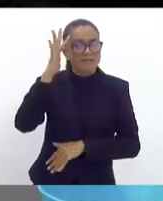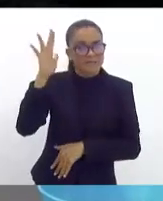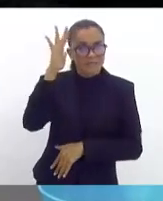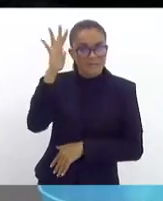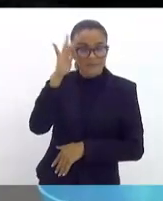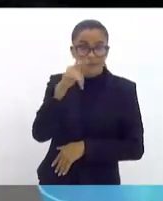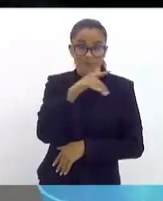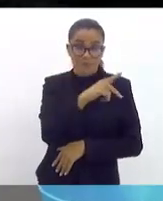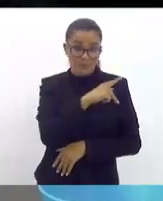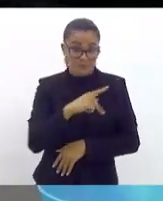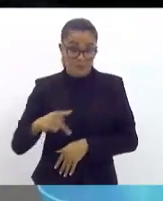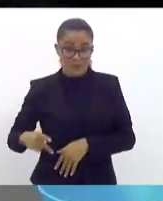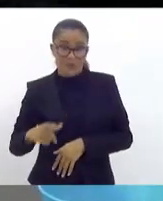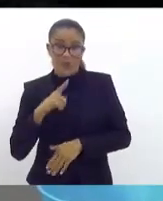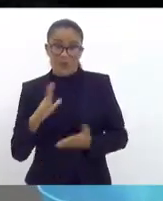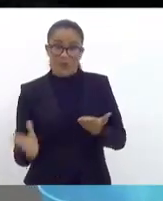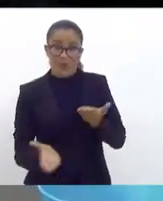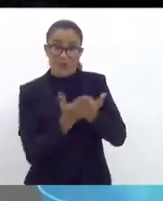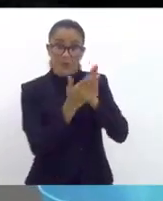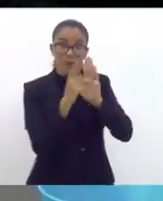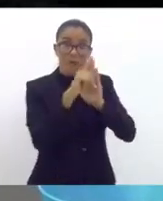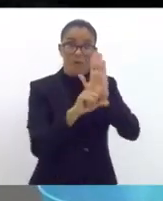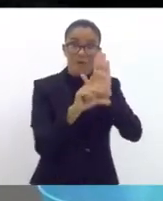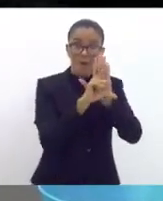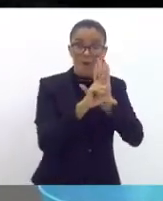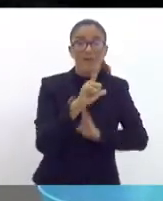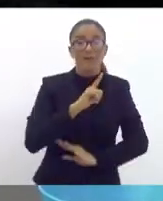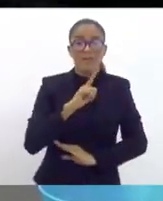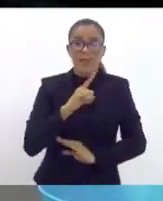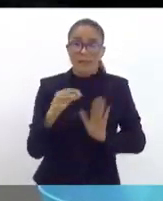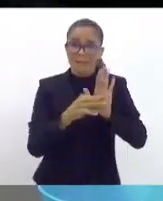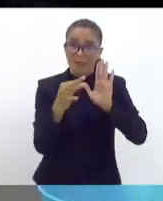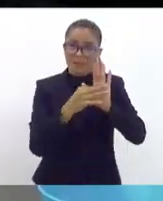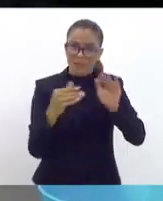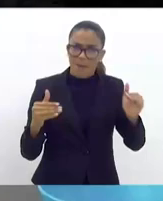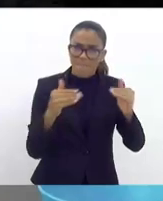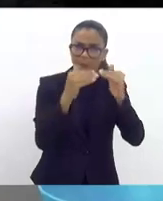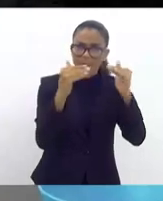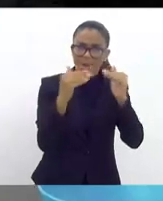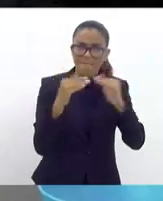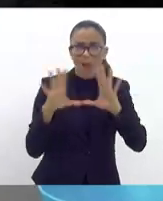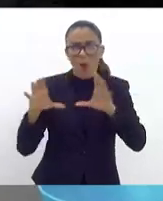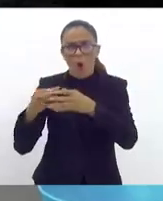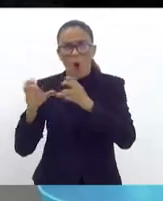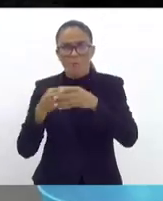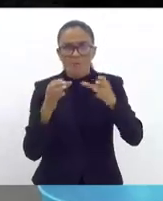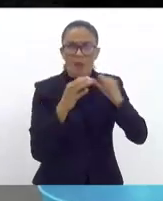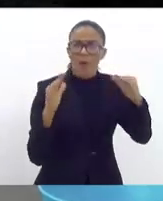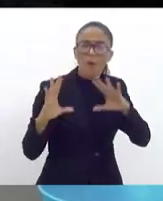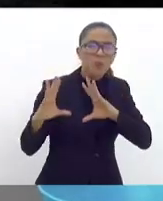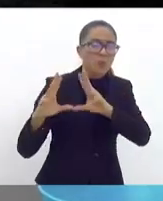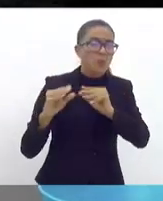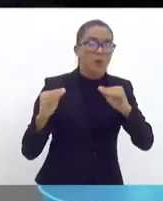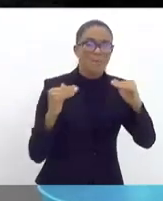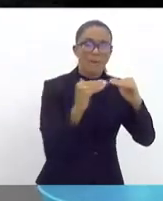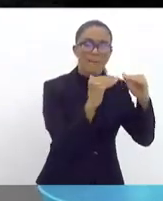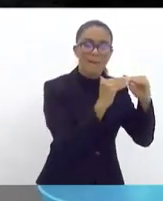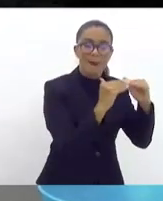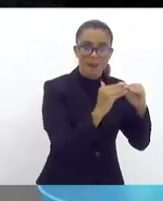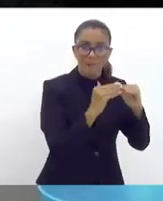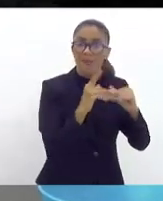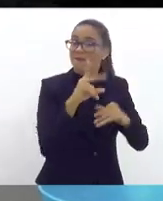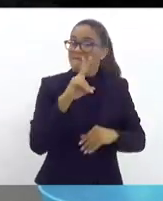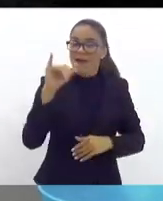vossa excelência protocola no PL tem que parecer favorável de todas as comissões está na bica